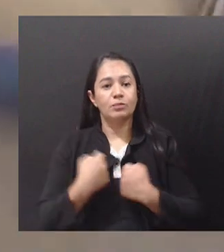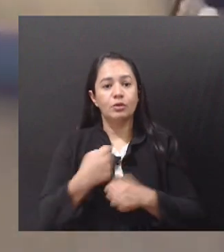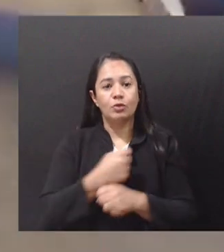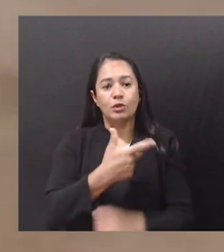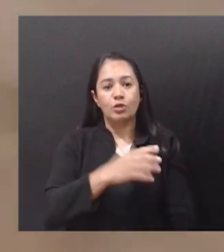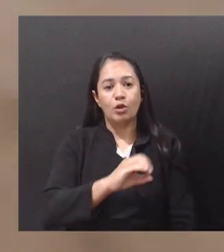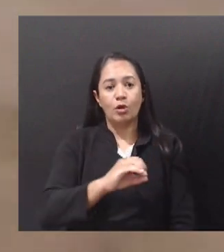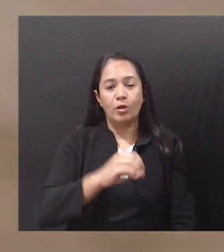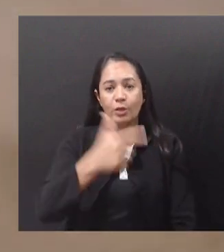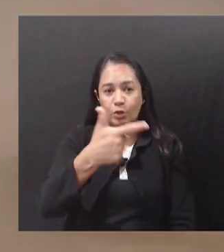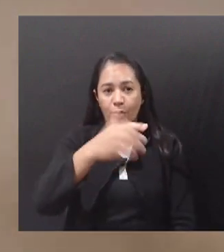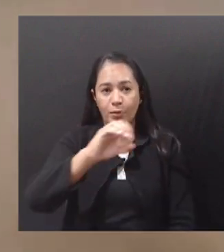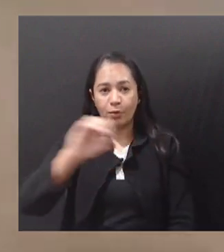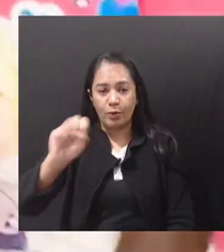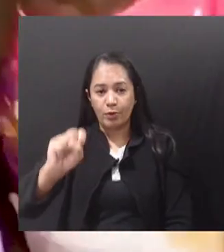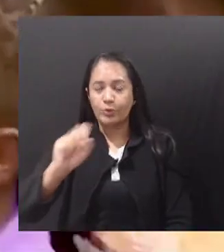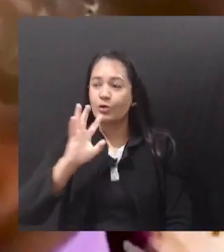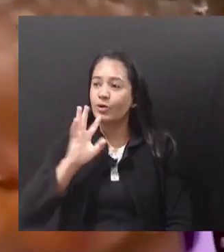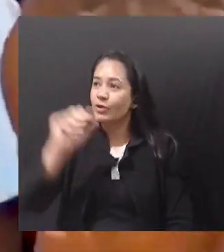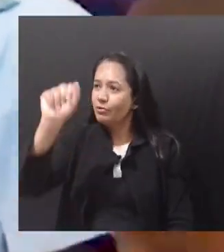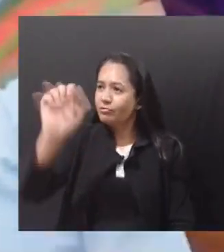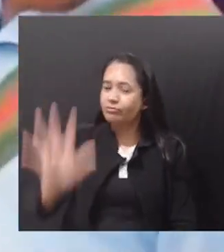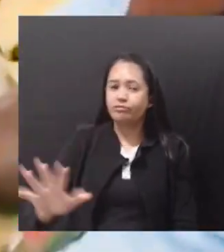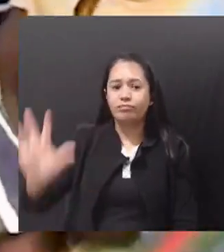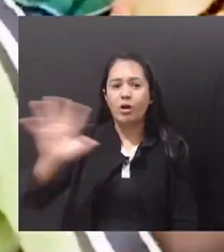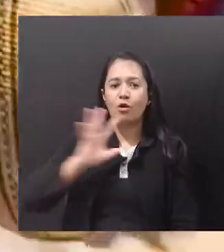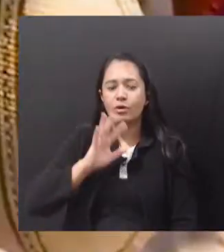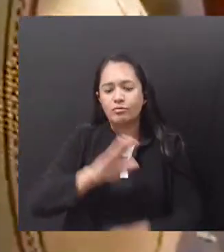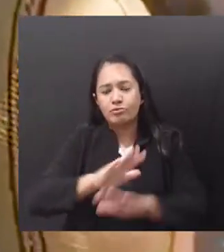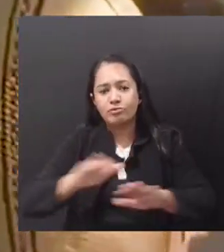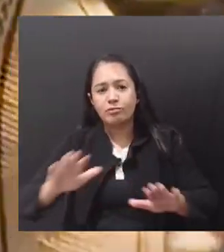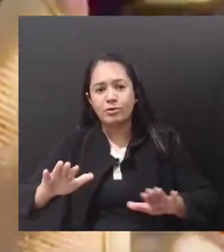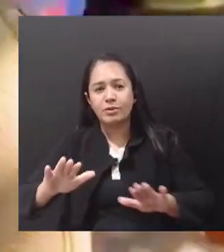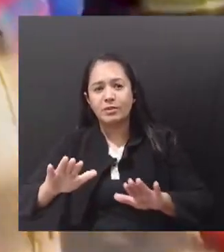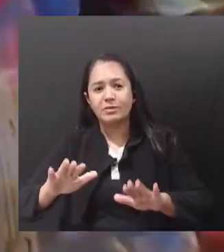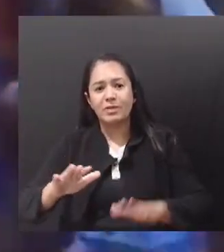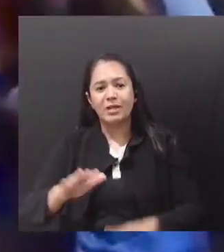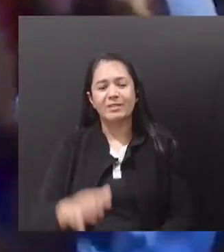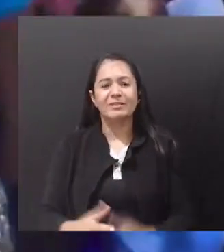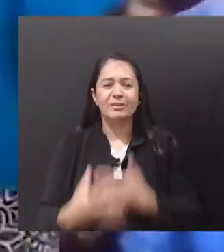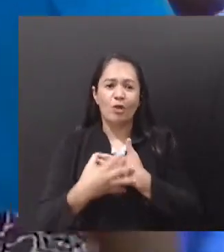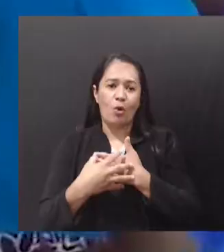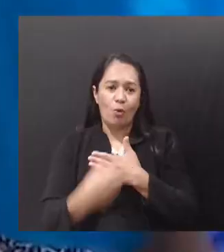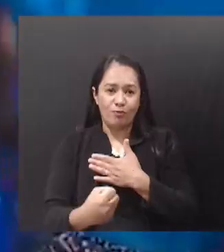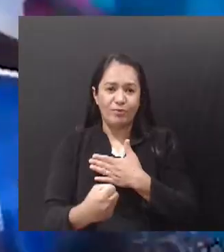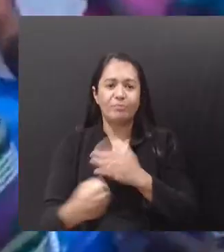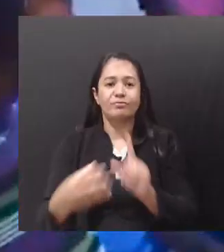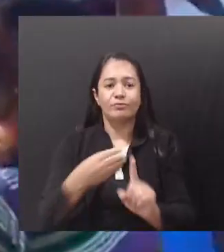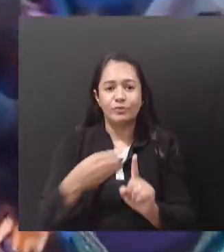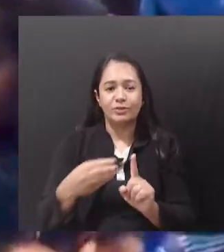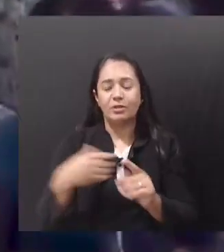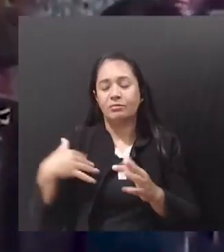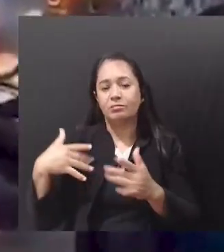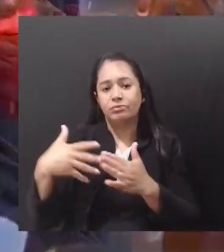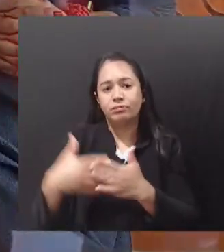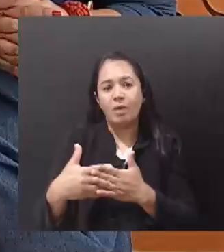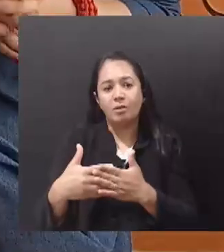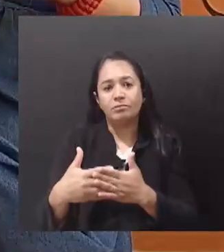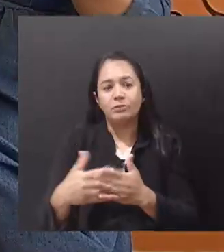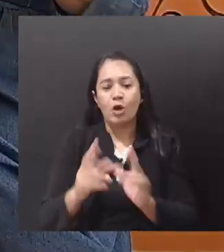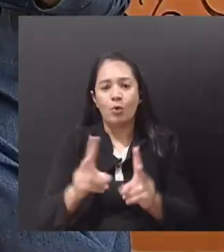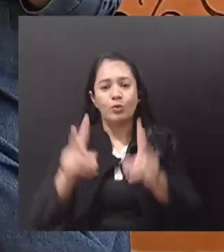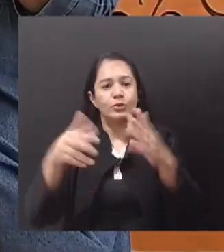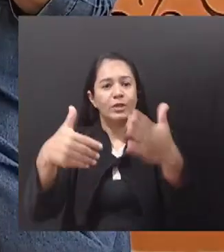à África conhecer a dura realidade das crianças órfãs e vulneráveis. E de lá para cá botou o pé e não parou até